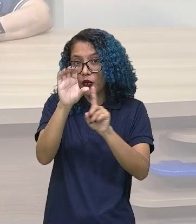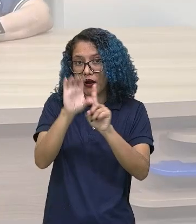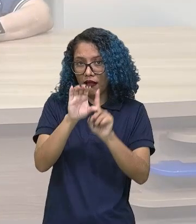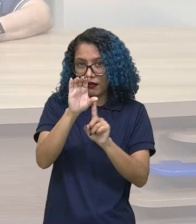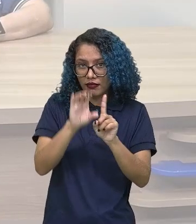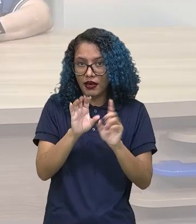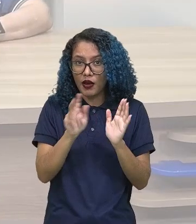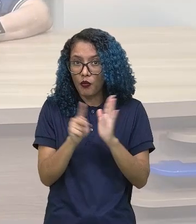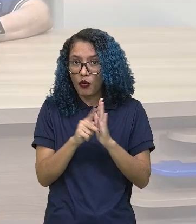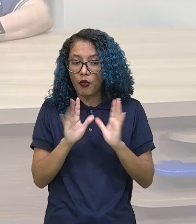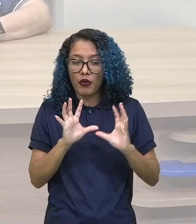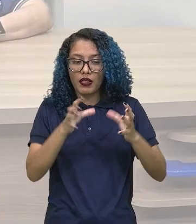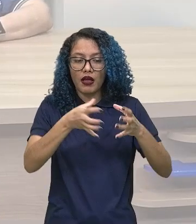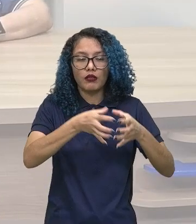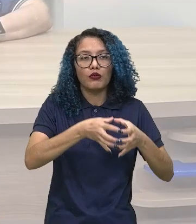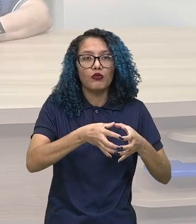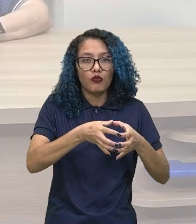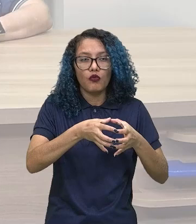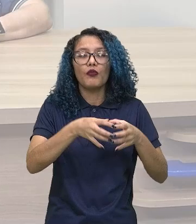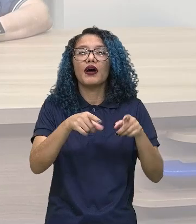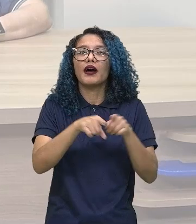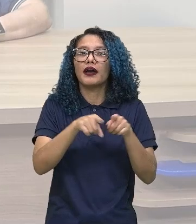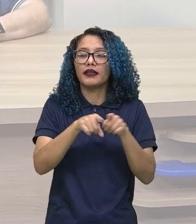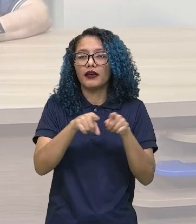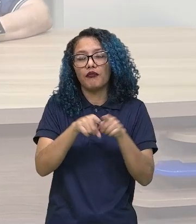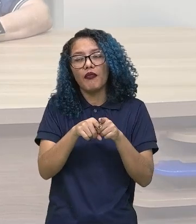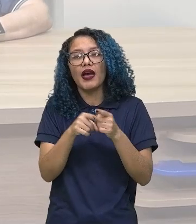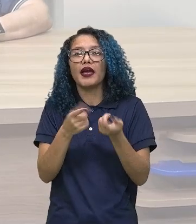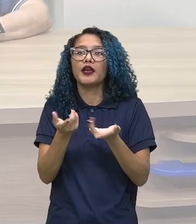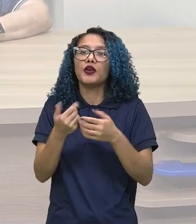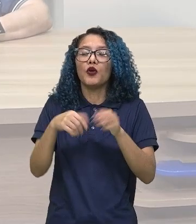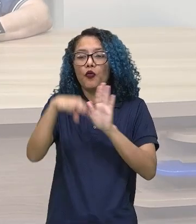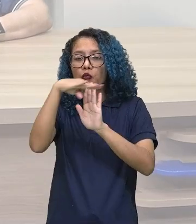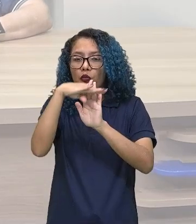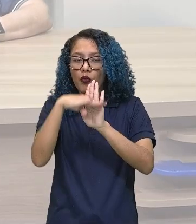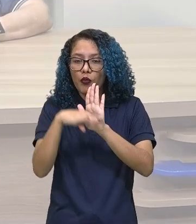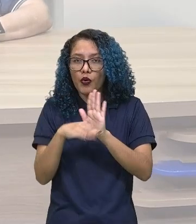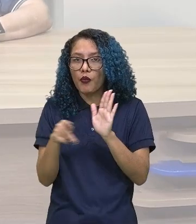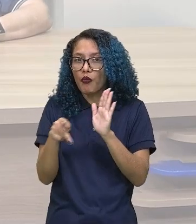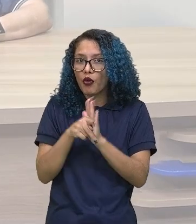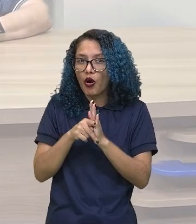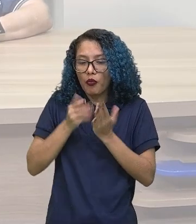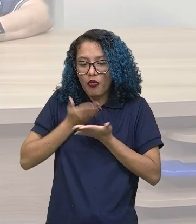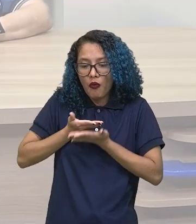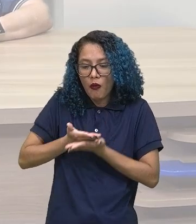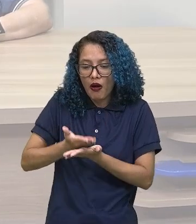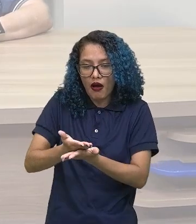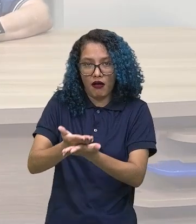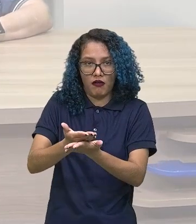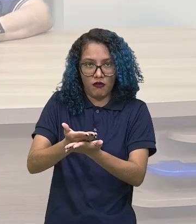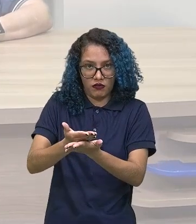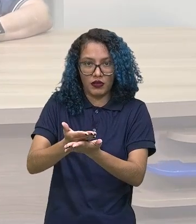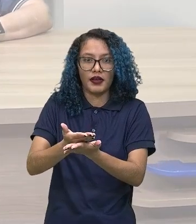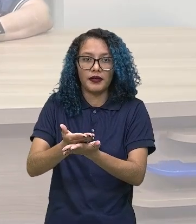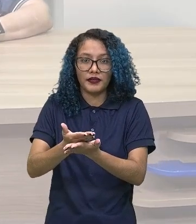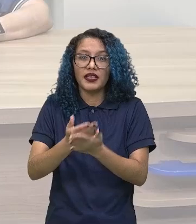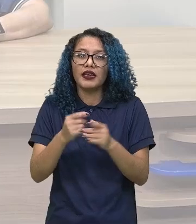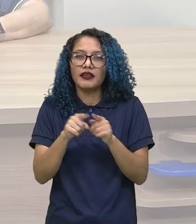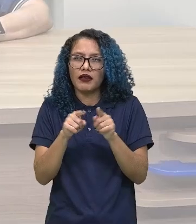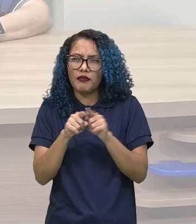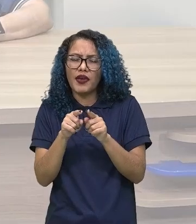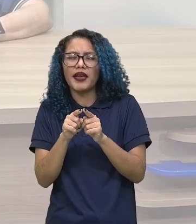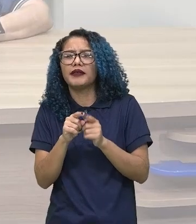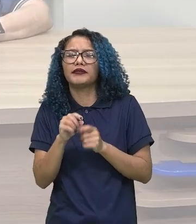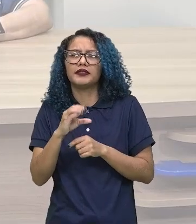sobre o cronograma de sequência de aula, e vamos também abordar um pouquinho sobre o GLPI.